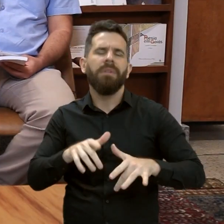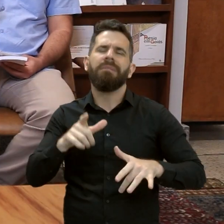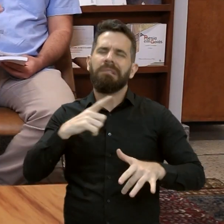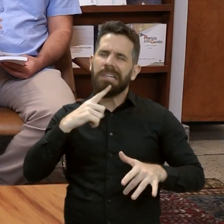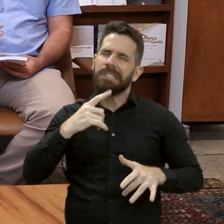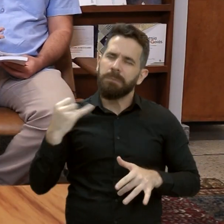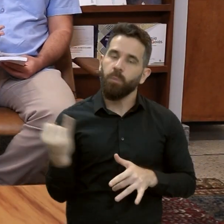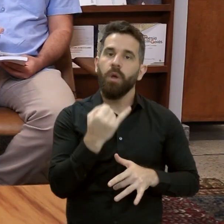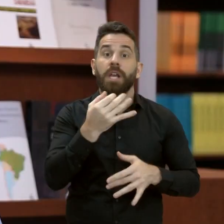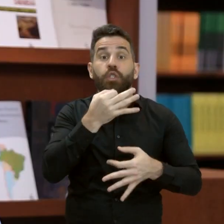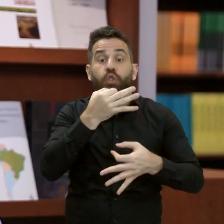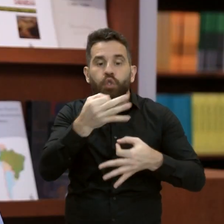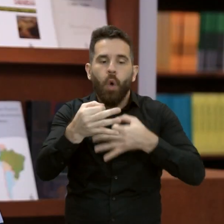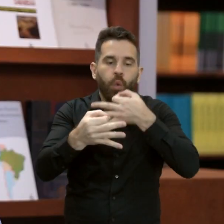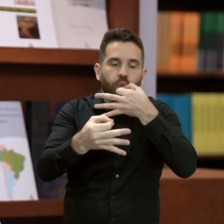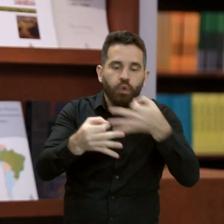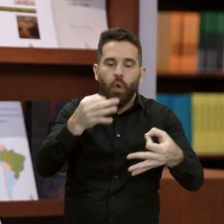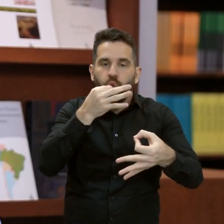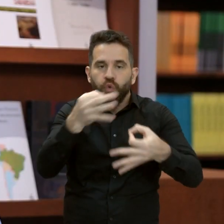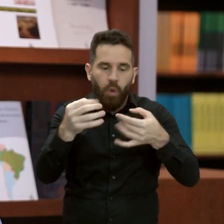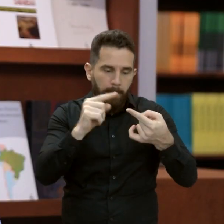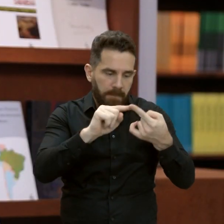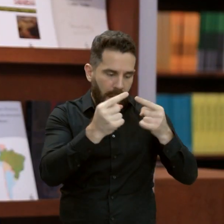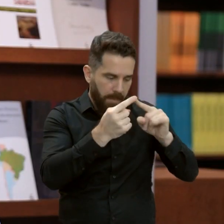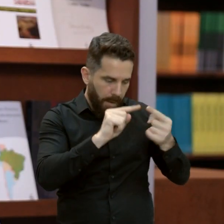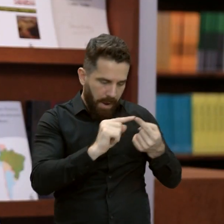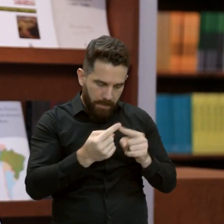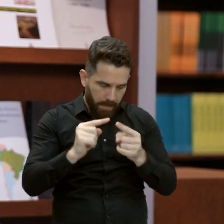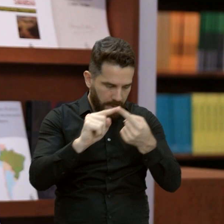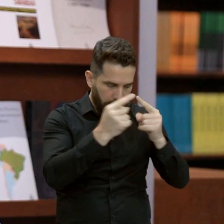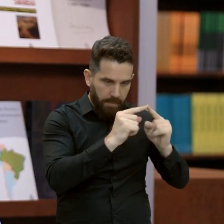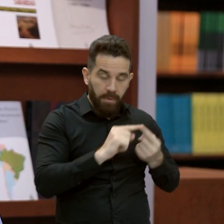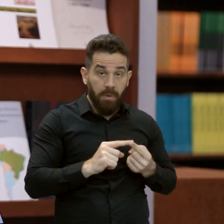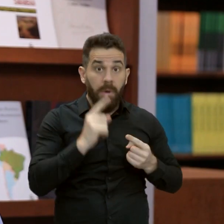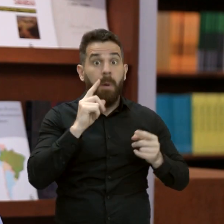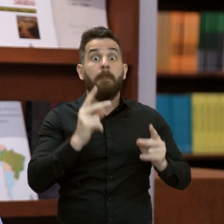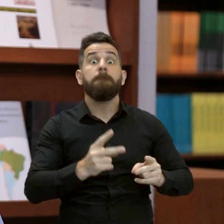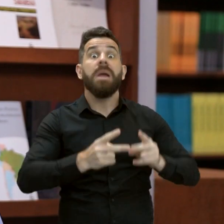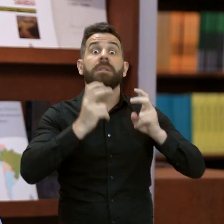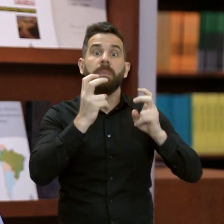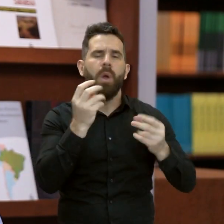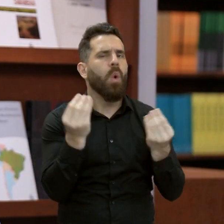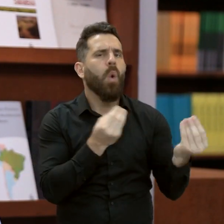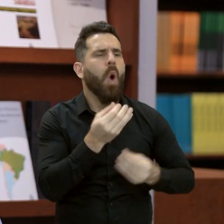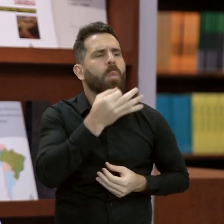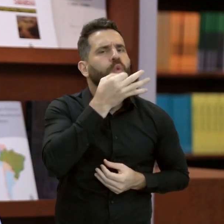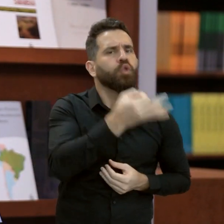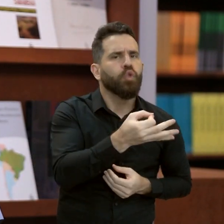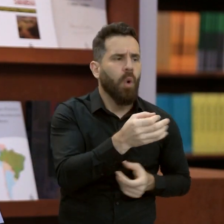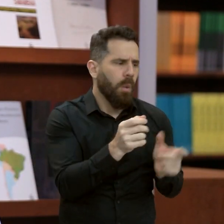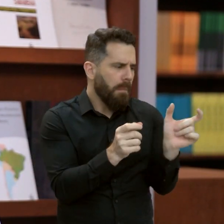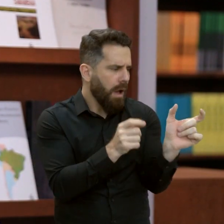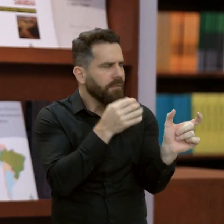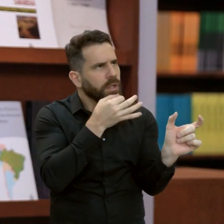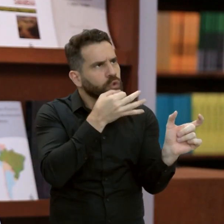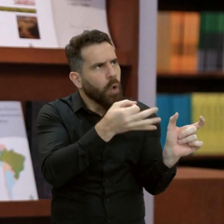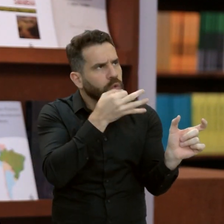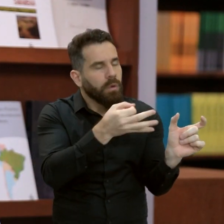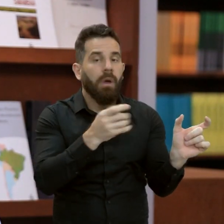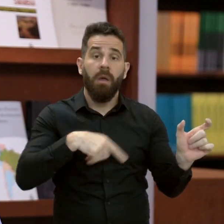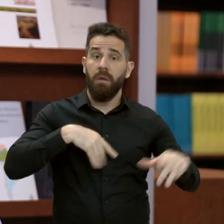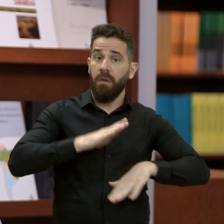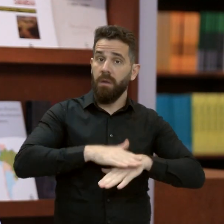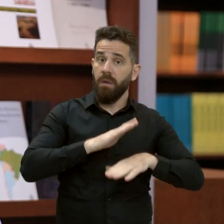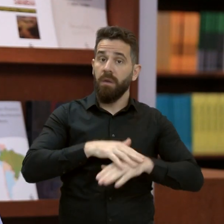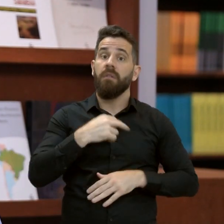explorar as figuras de som. E para a gente perceber a sonoridade da palavra, só há uma forma, pela escuta da voz, da